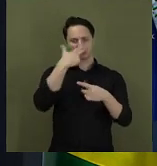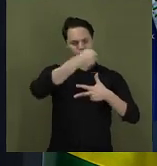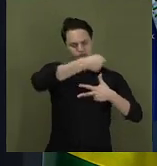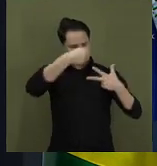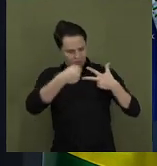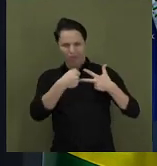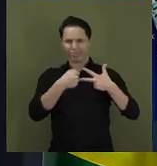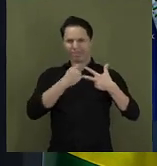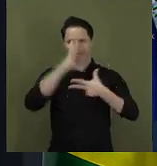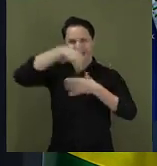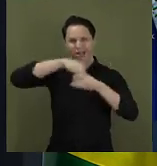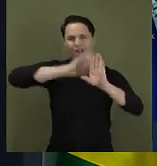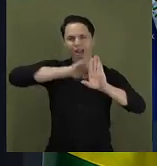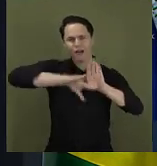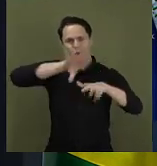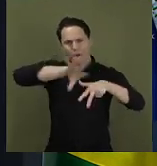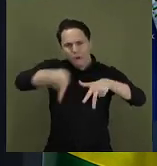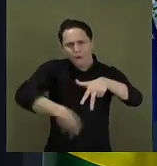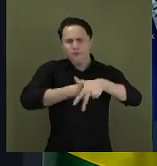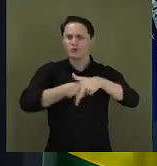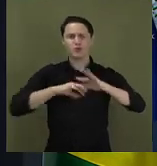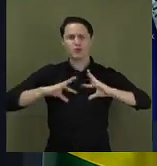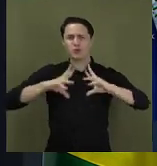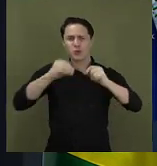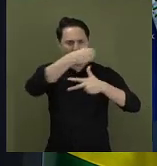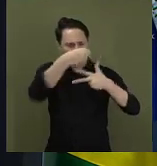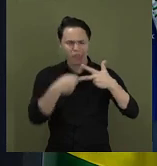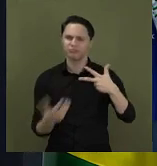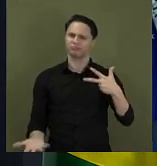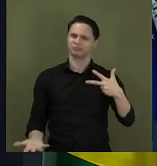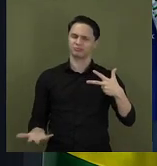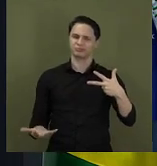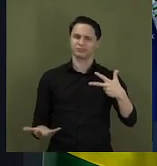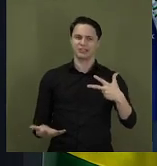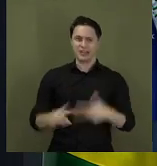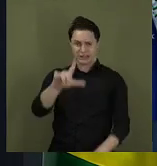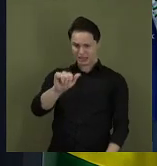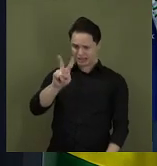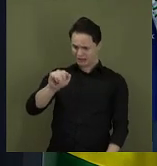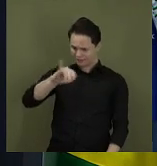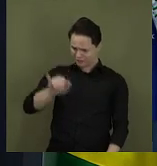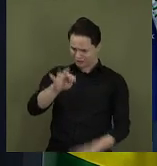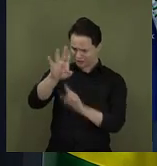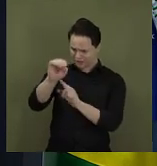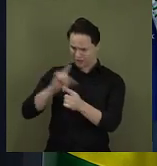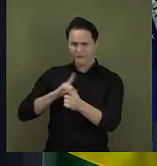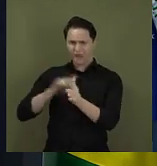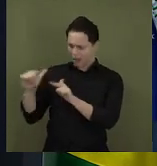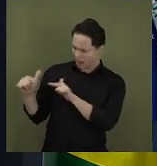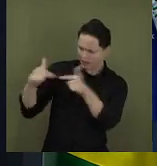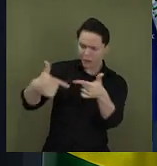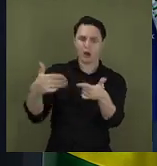da corrupção em todas as estruturas. A Lava Jato foi destruída por uma sequência de ações tomadas por